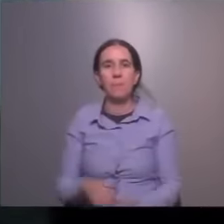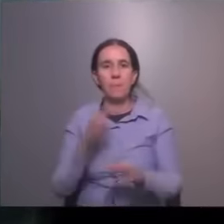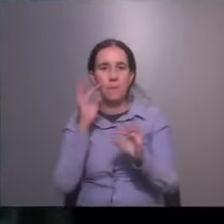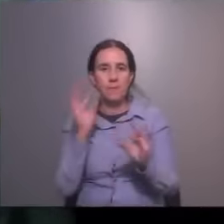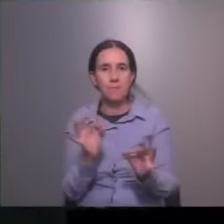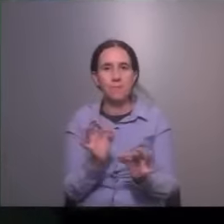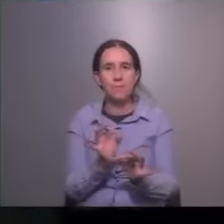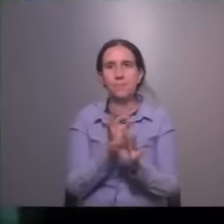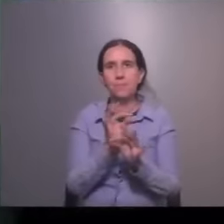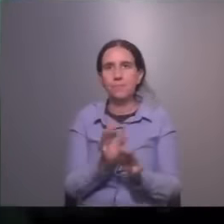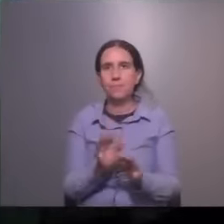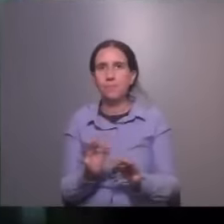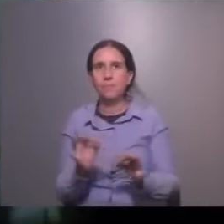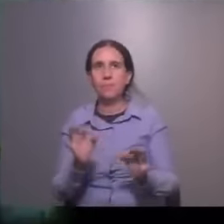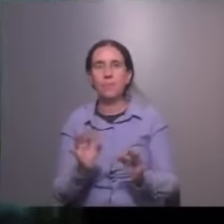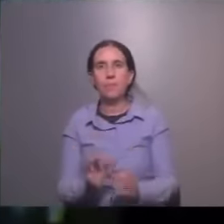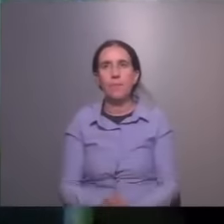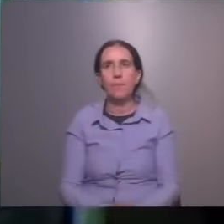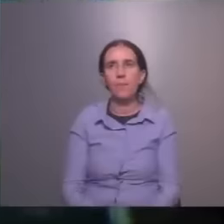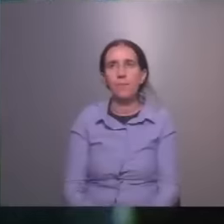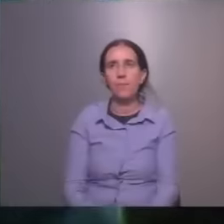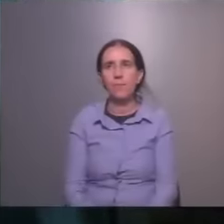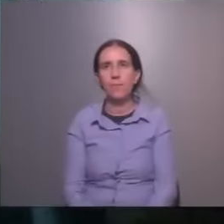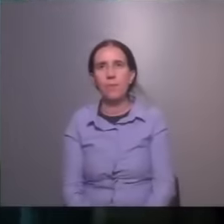ternura, cantemos.